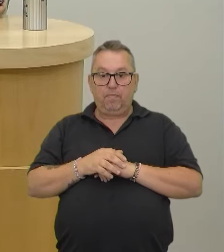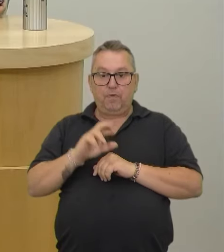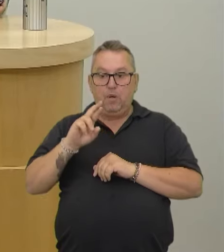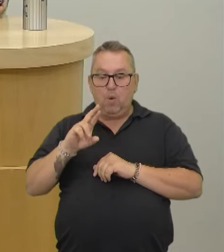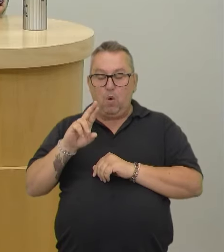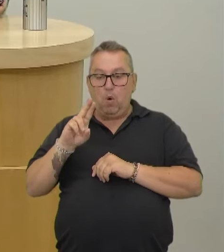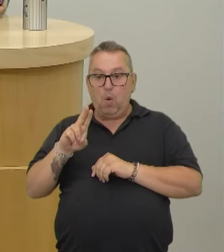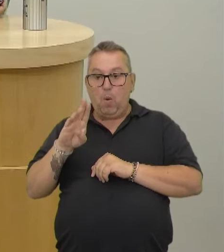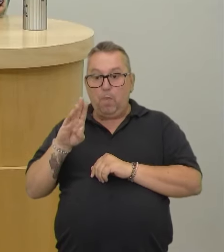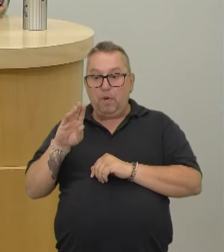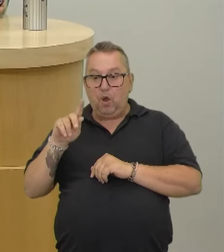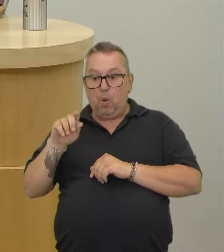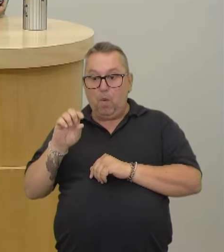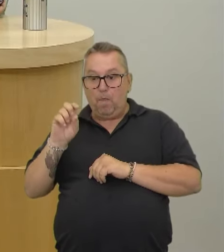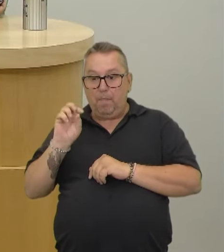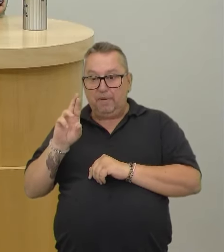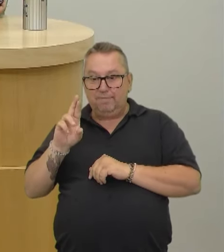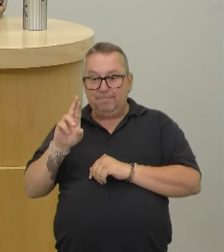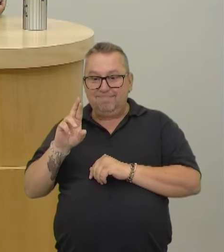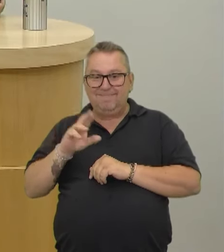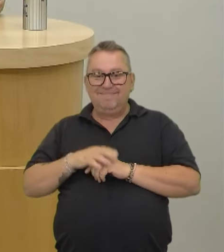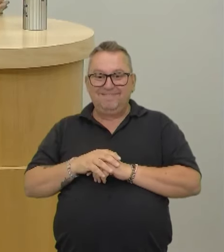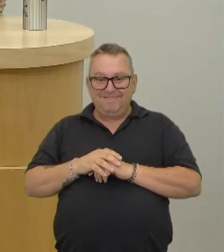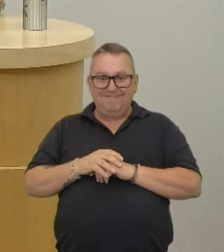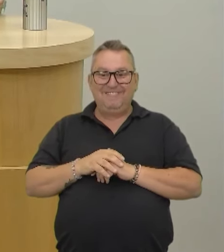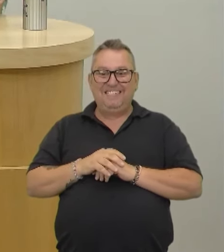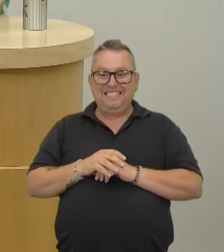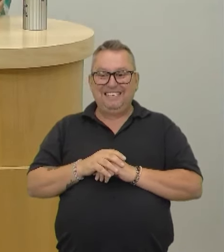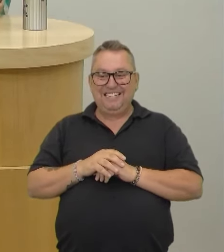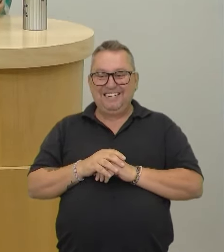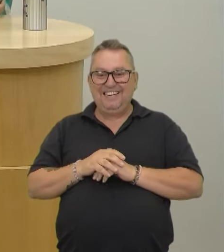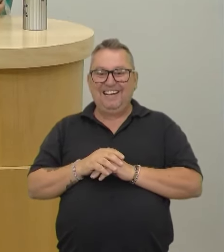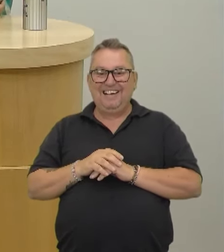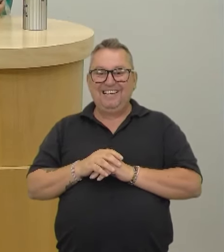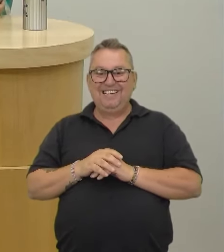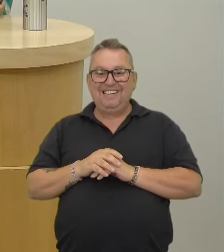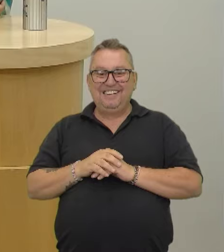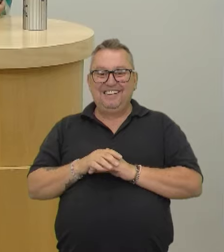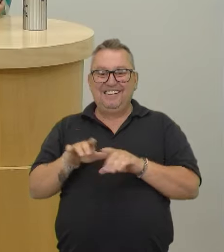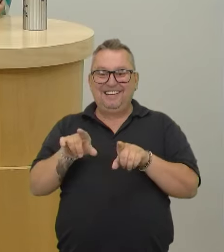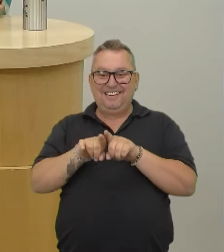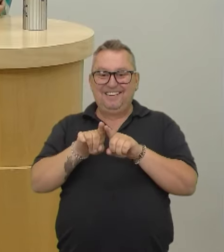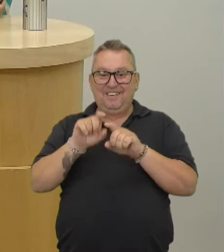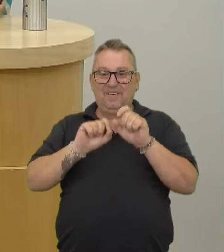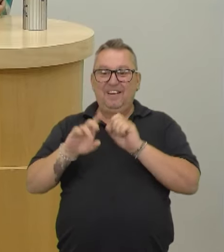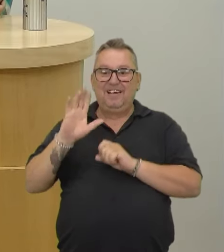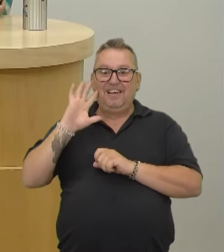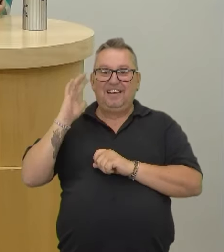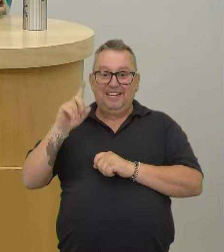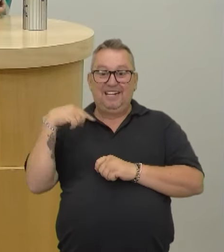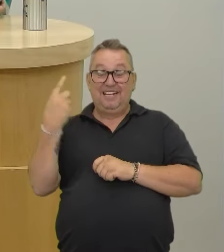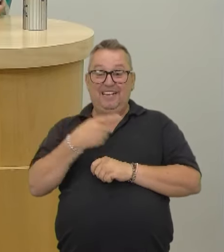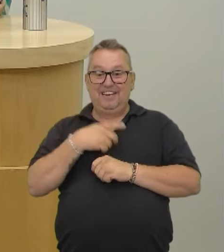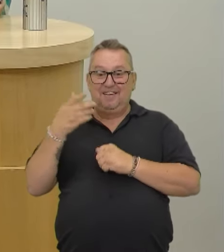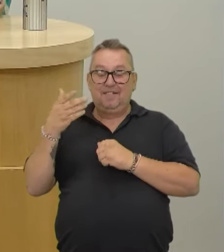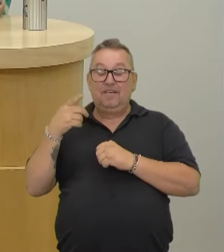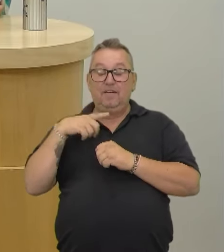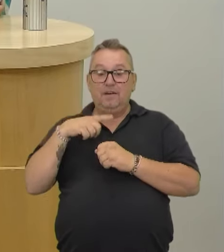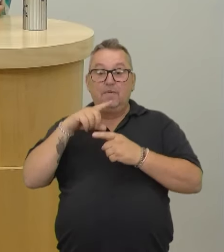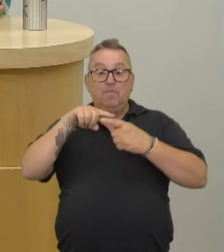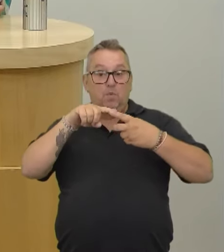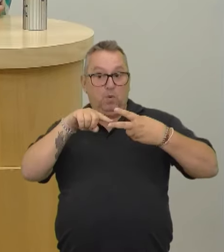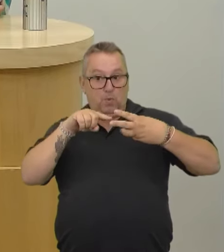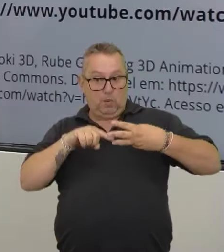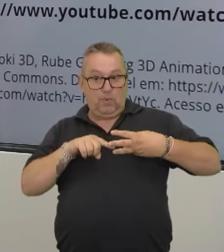Goldberg. Agora Só saiu. se não for. Aí a gente descobre no slide depois. Mas o que acontece? A gente trouxe 3 exemplos